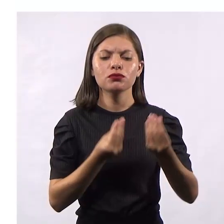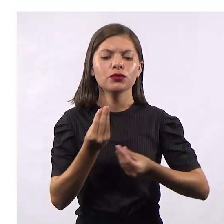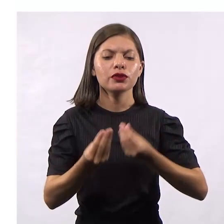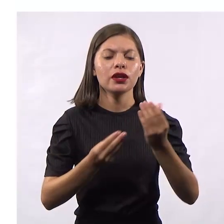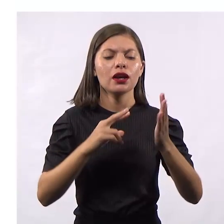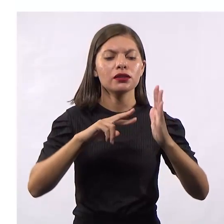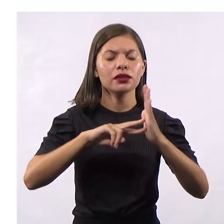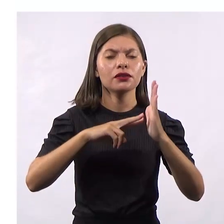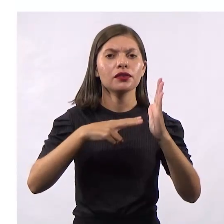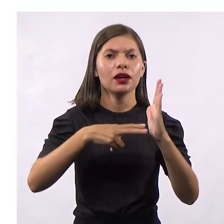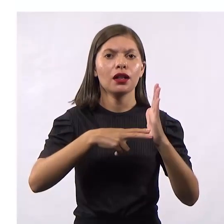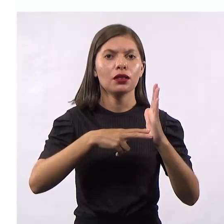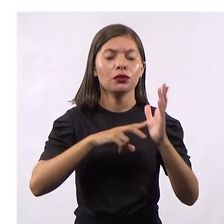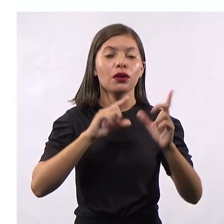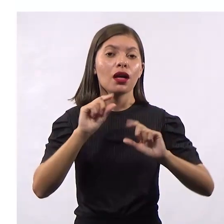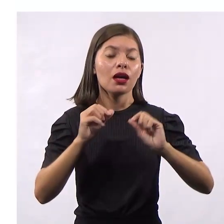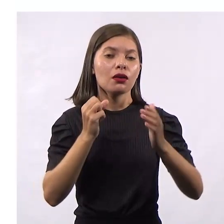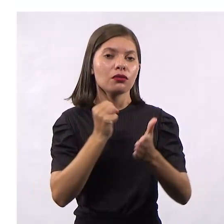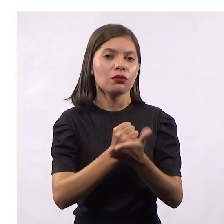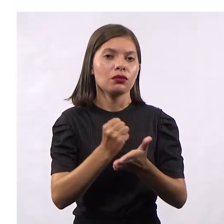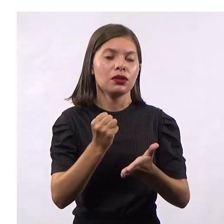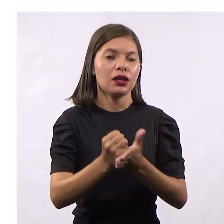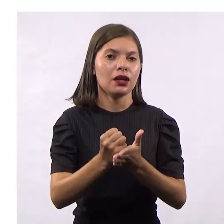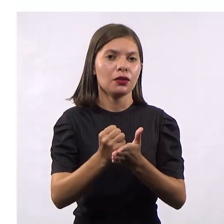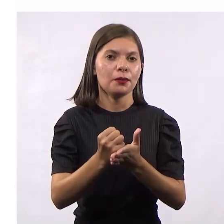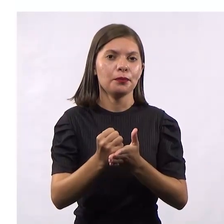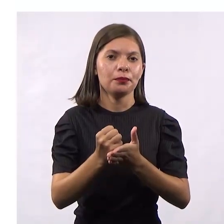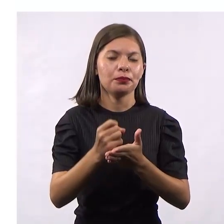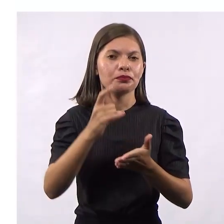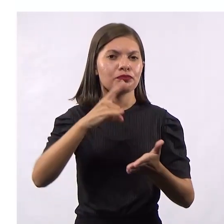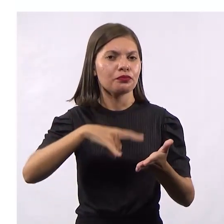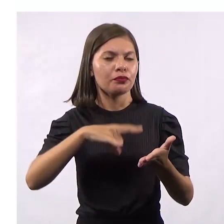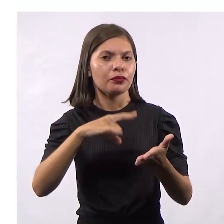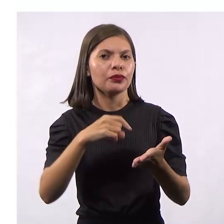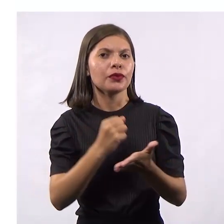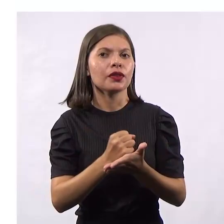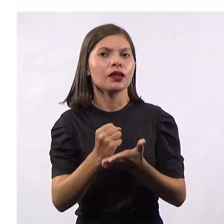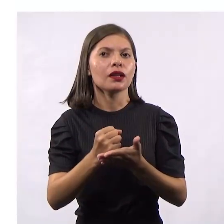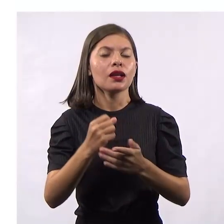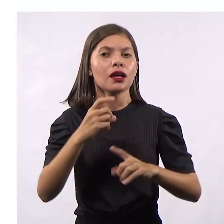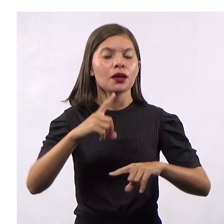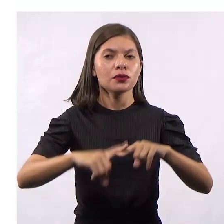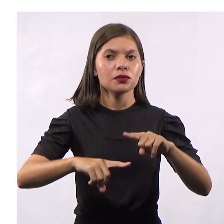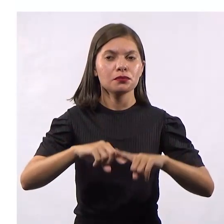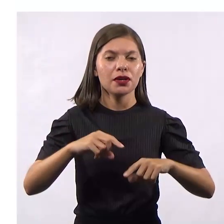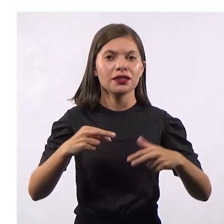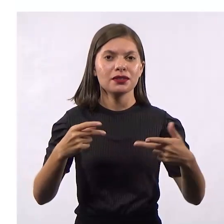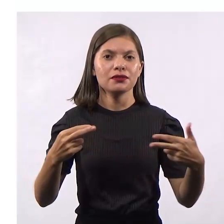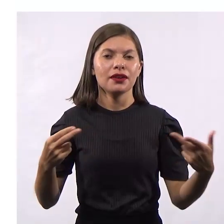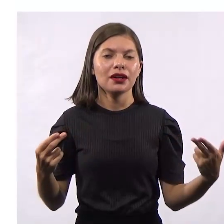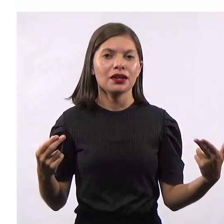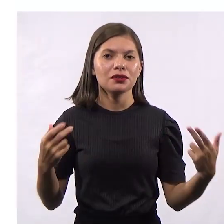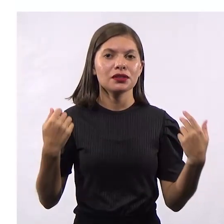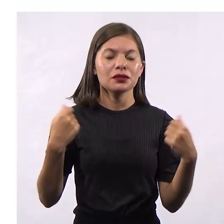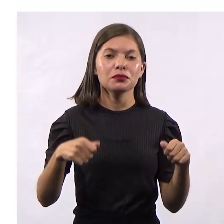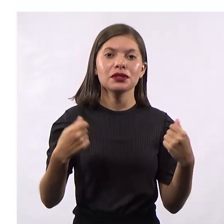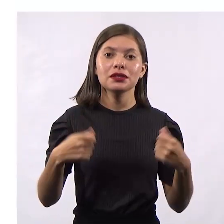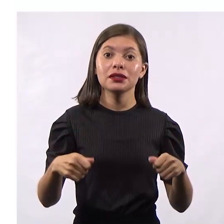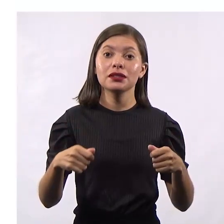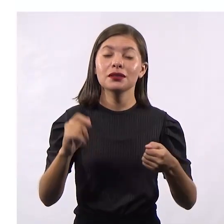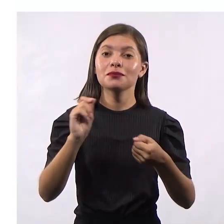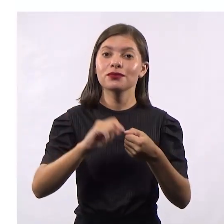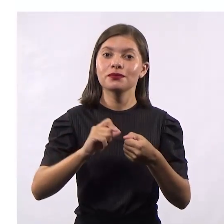de fornecimento? É o contrato para aquisição daqueles bens que são necessários